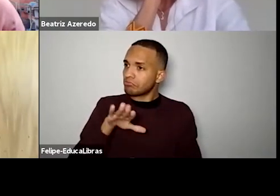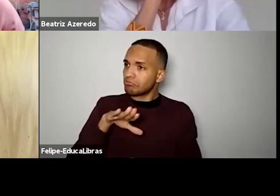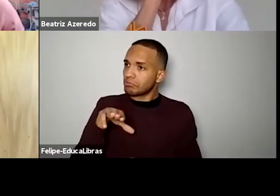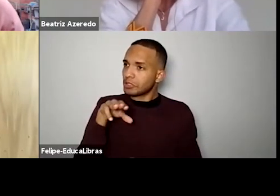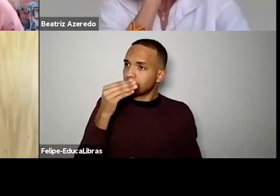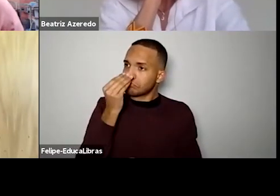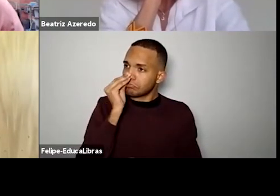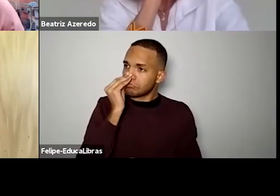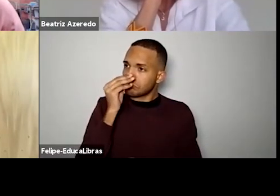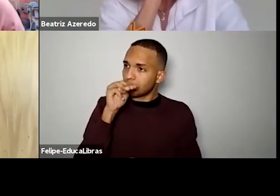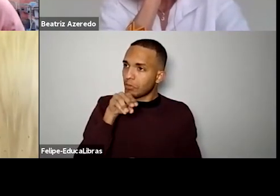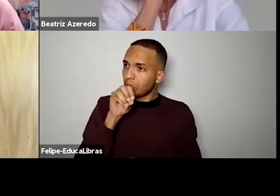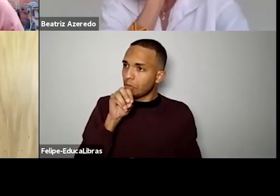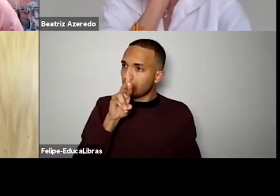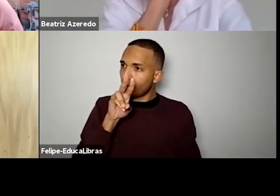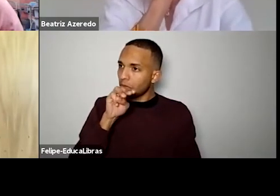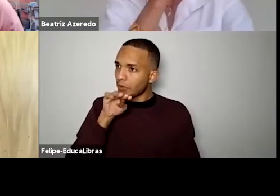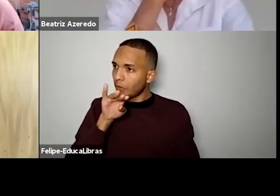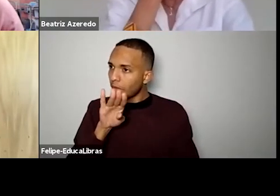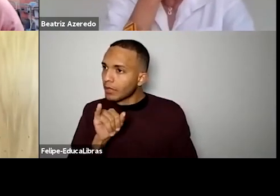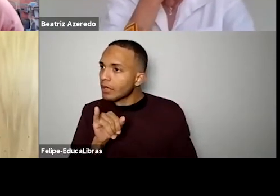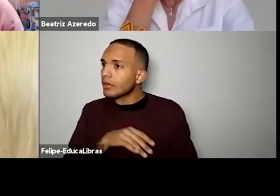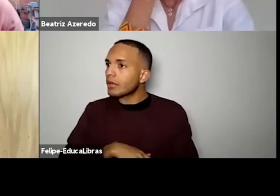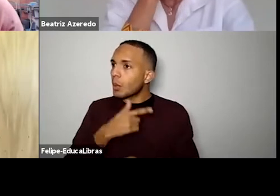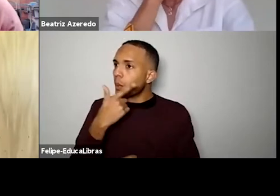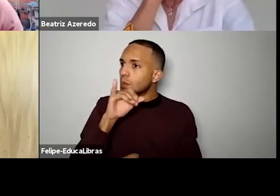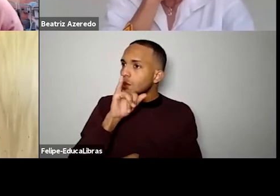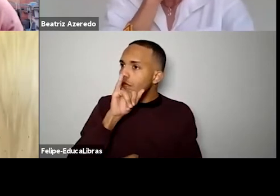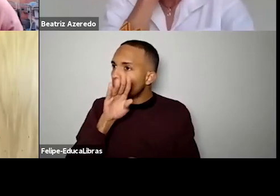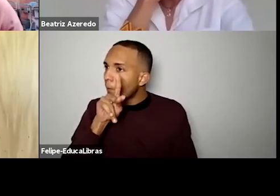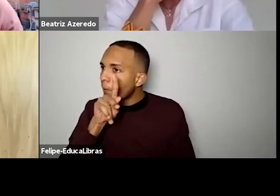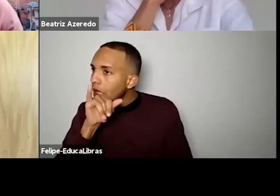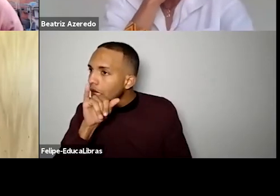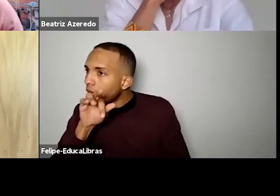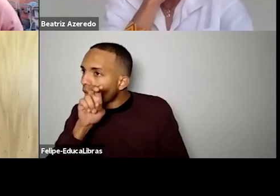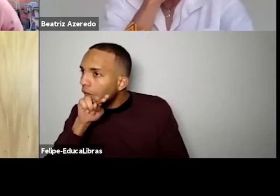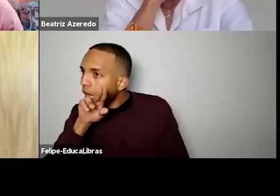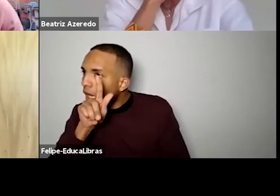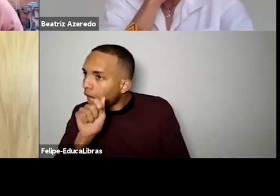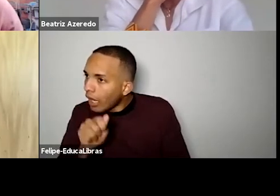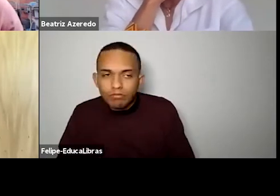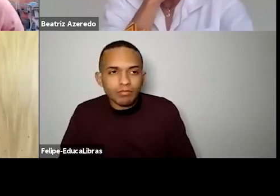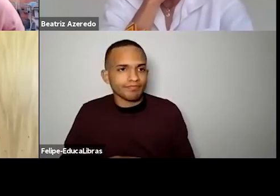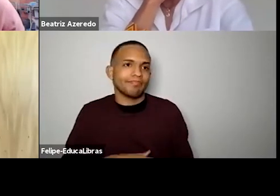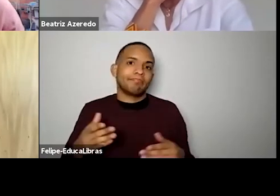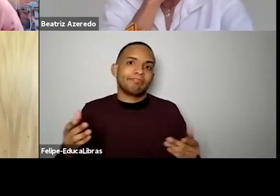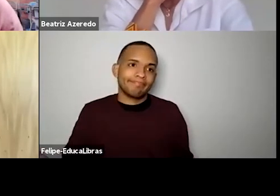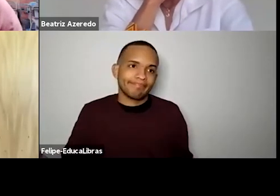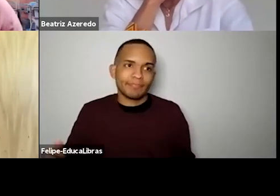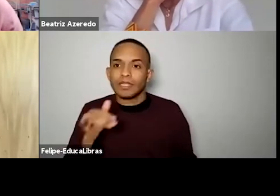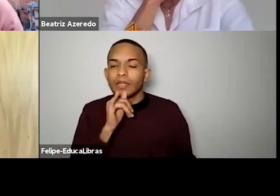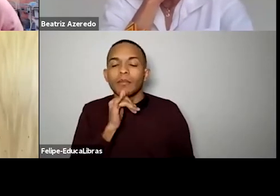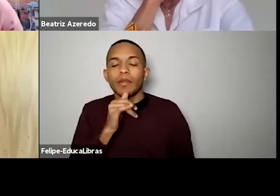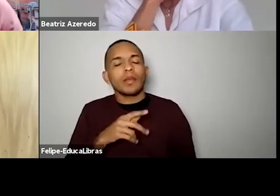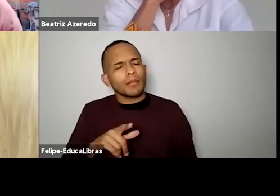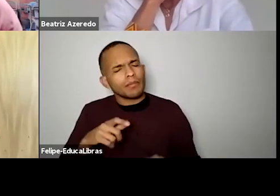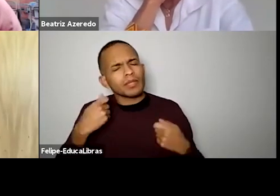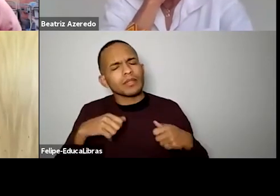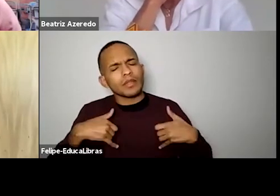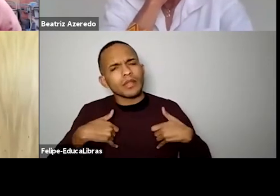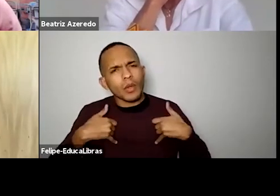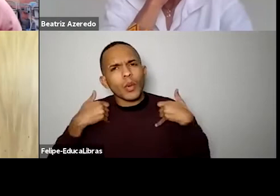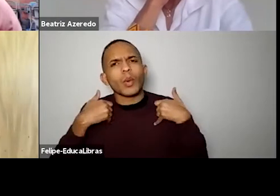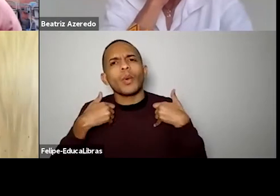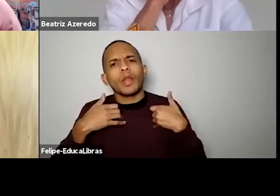moram no Ipiranga. Então, nós queremos viver um Brasil que a gente possa ter orgulho de dizer, falar, eu sou brasileiro e moro em Paraisópolis e estou